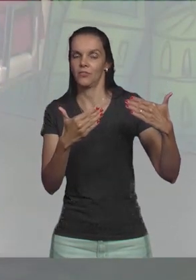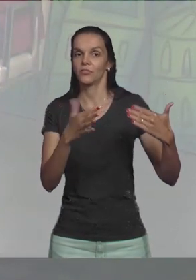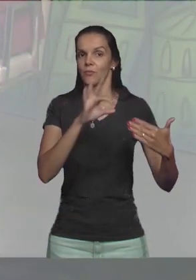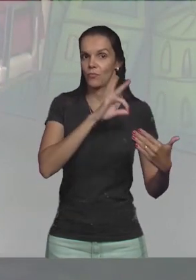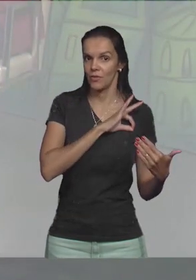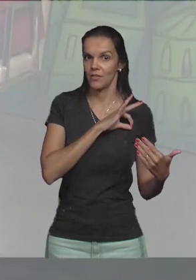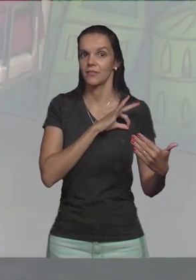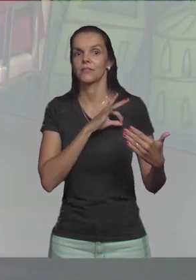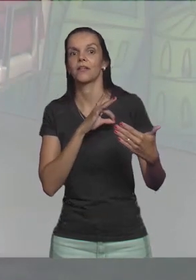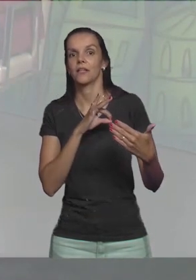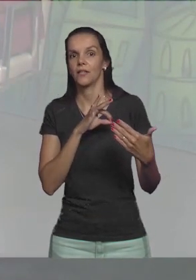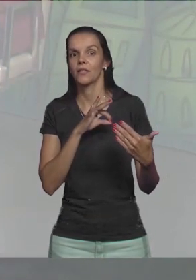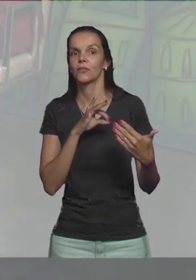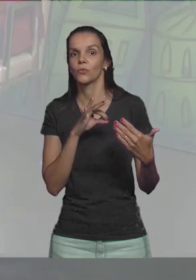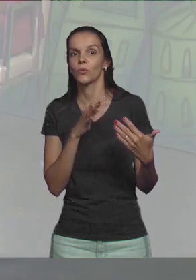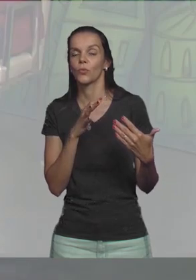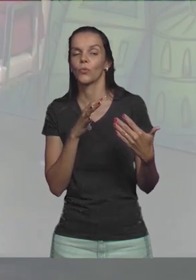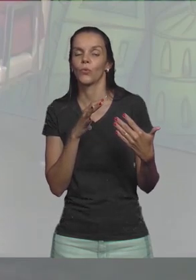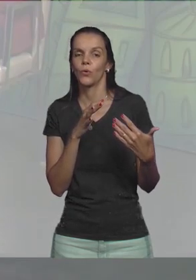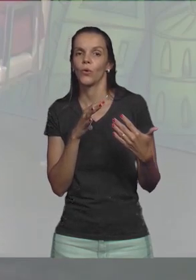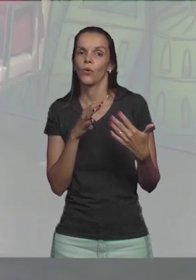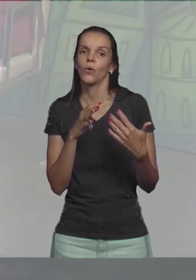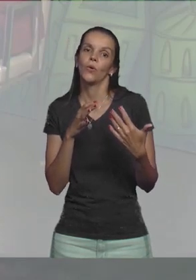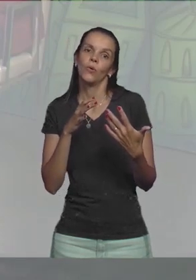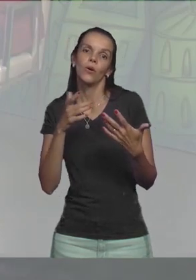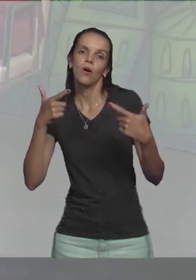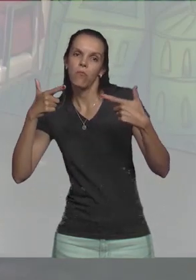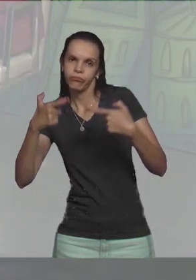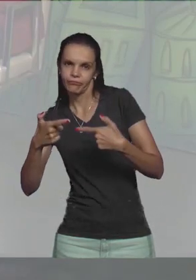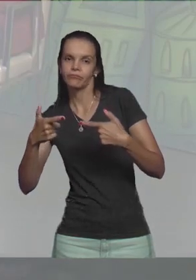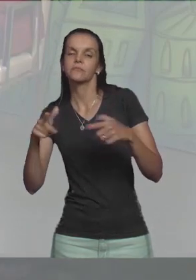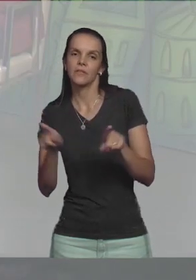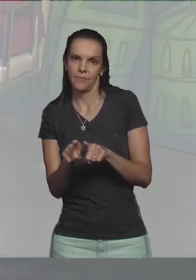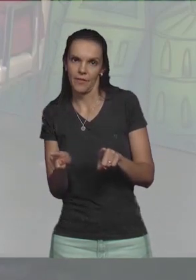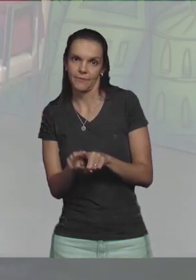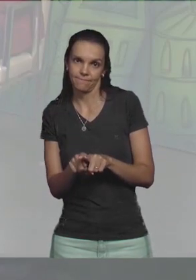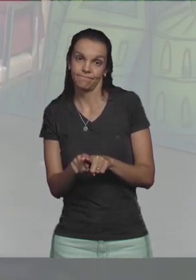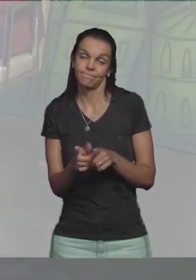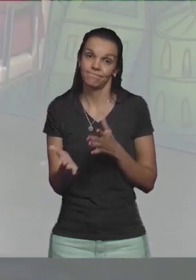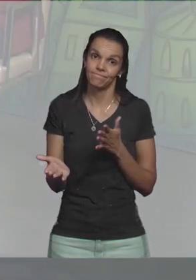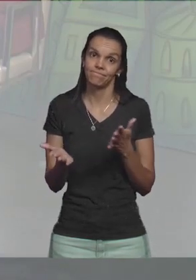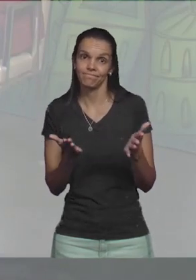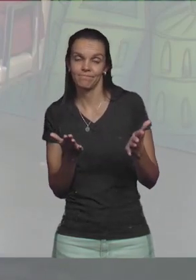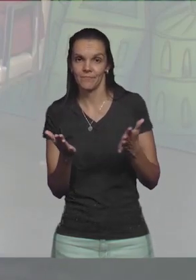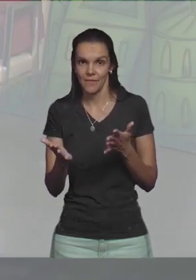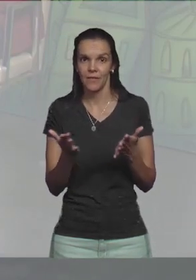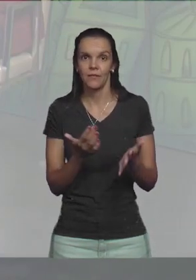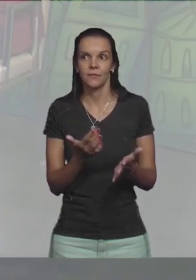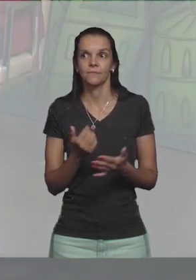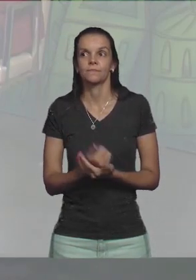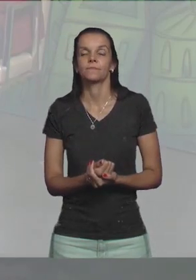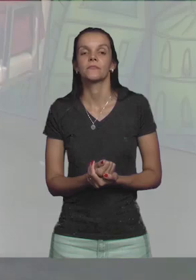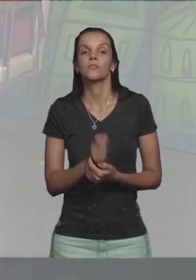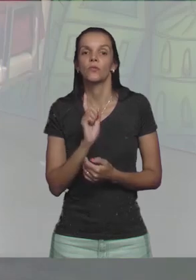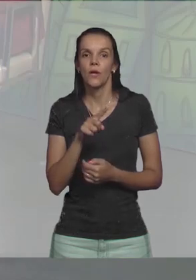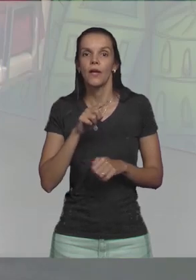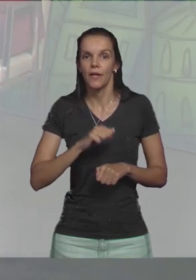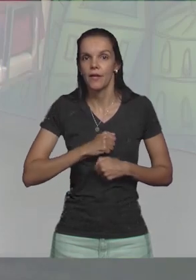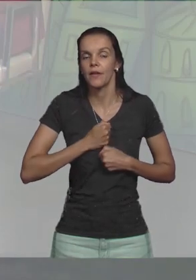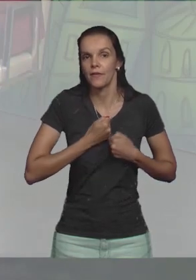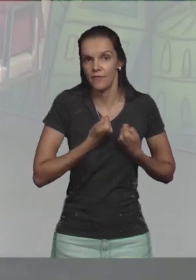dos dois. Né? Então a gente acha que a juventude negra não tem para onde fugir. E isso é muito reforçado,